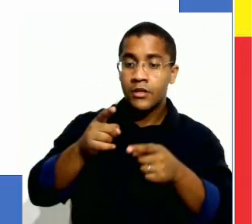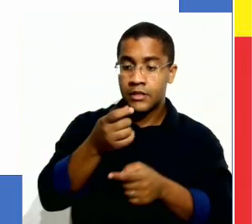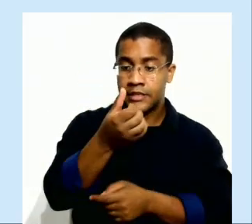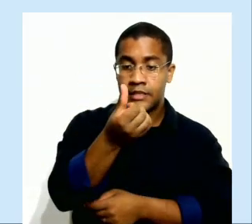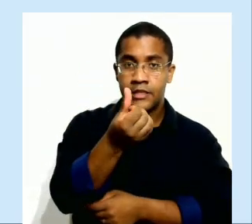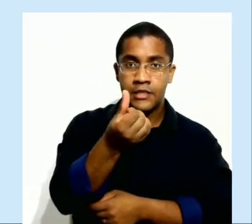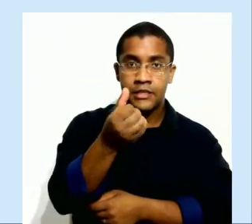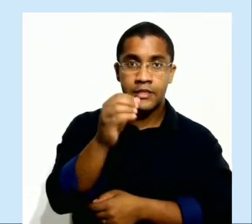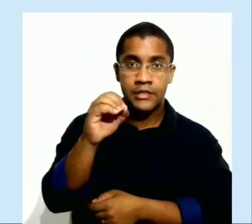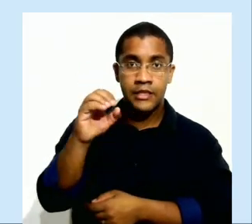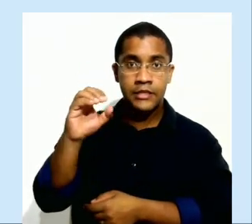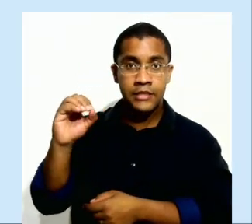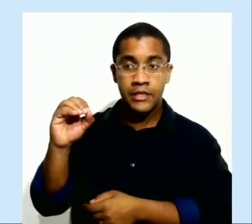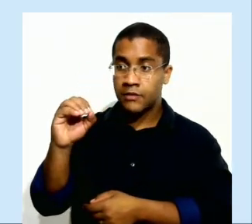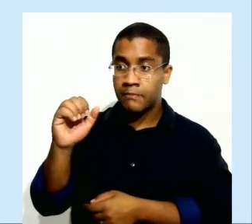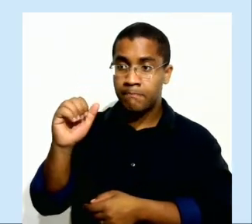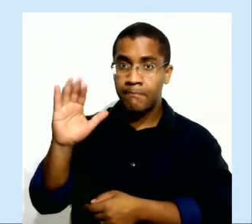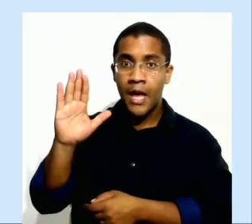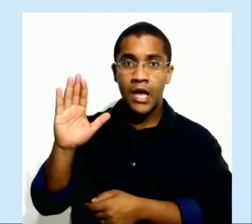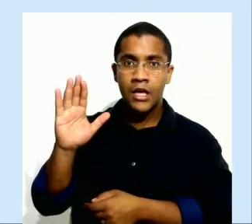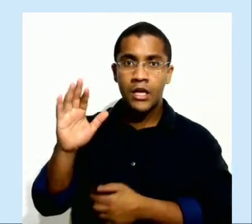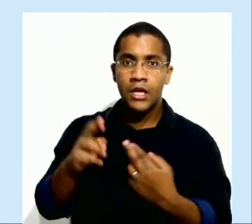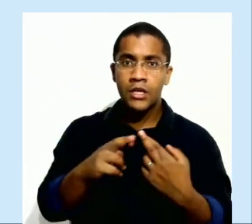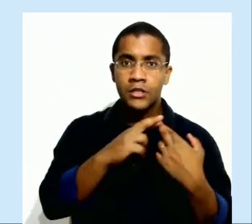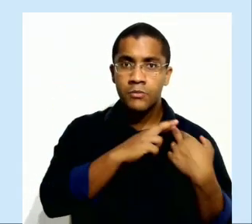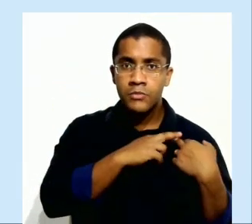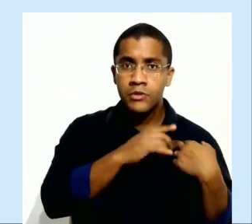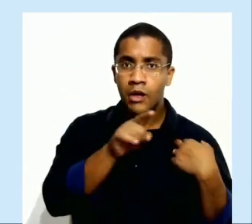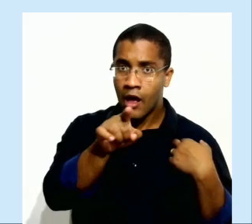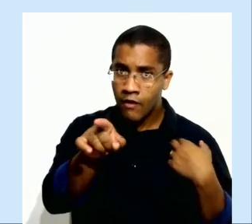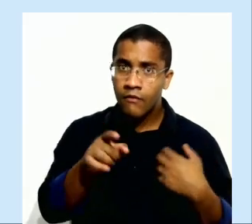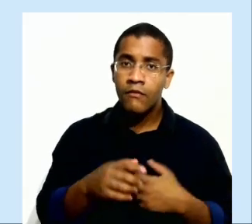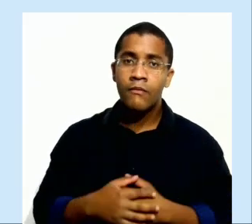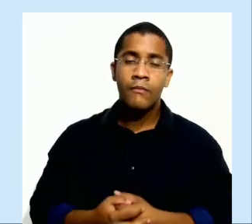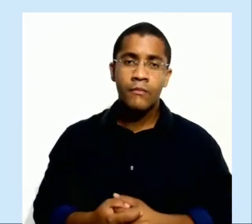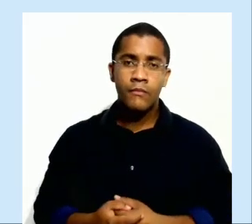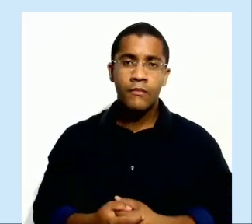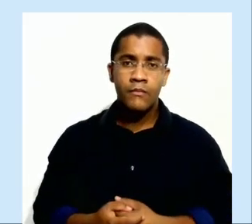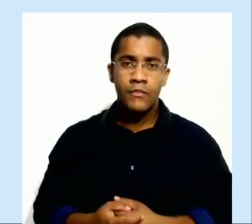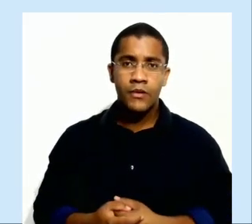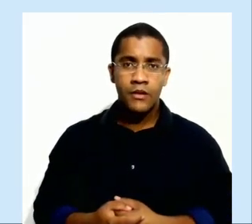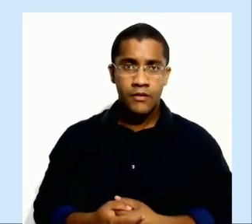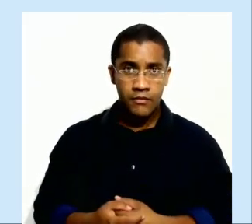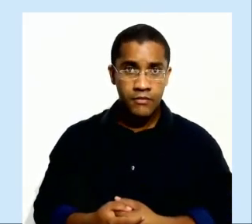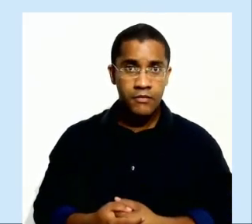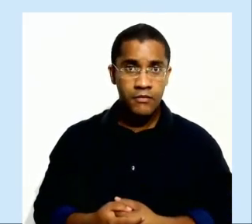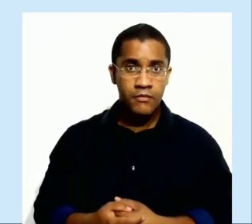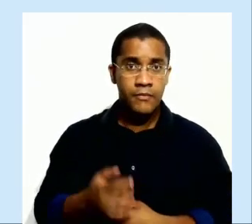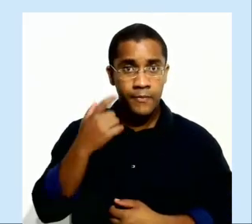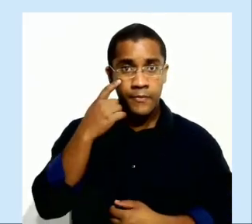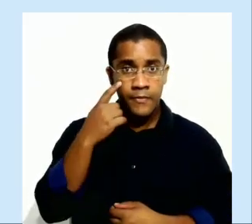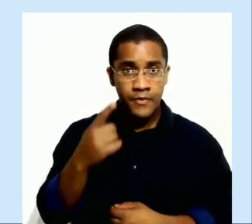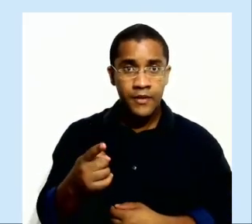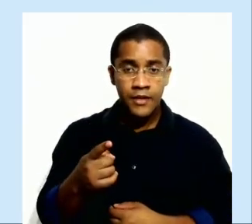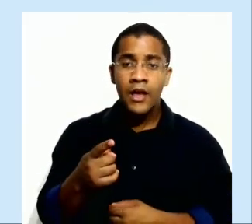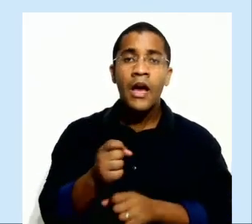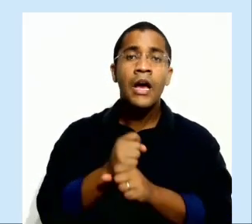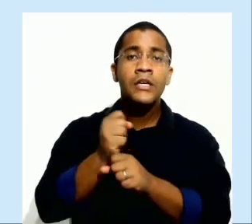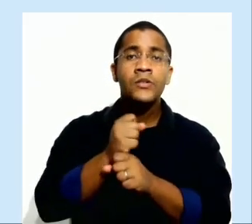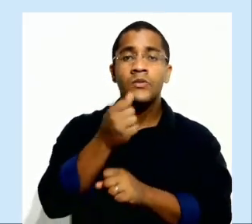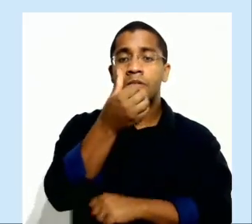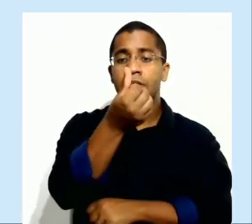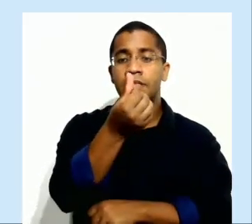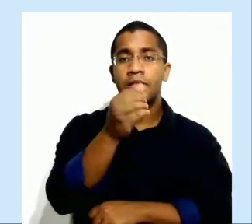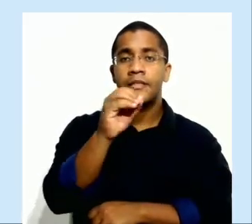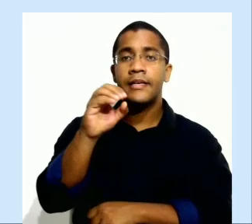falei por mais de 600 anos, garotada! Prezados e prezada,